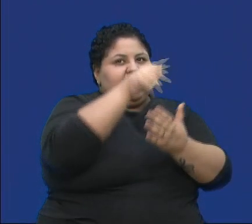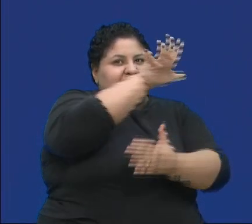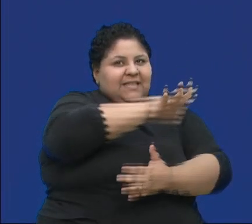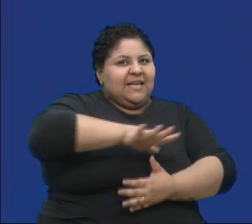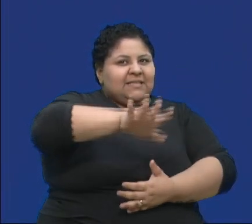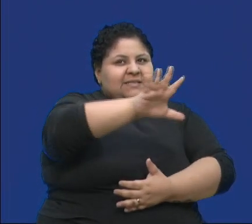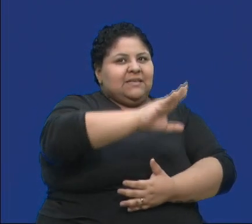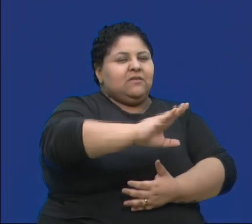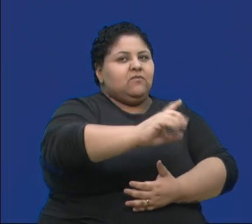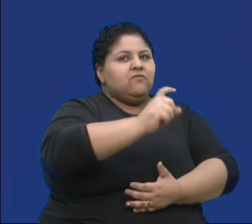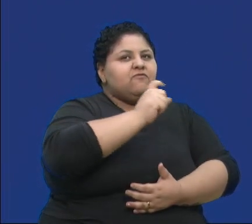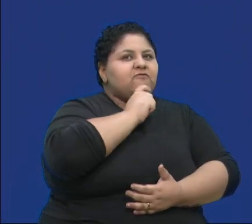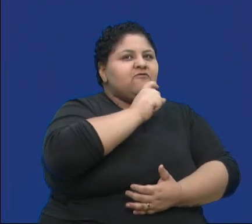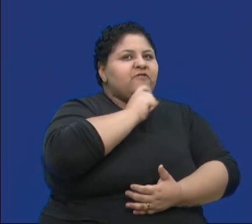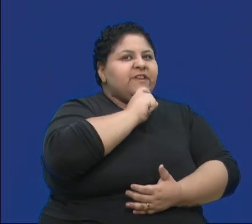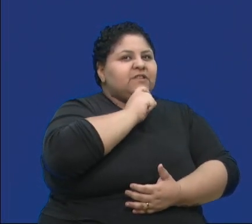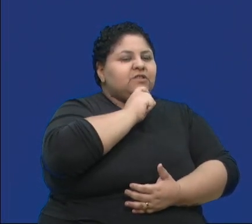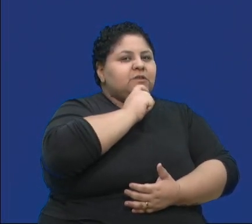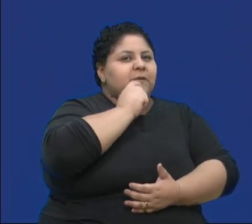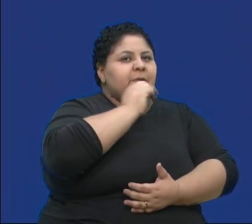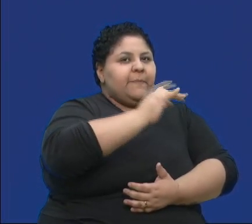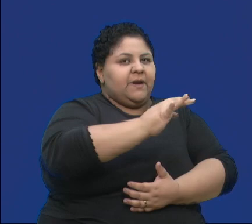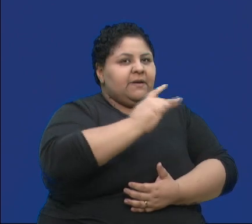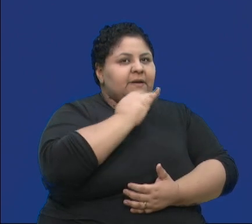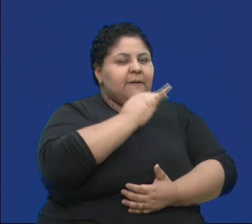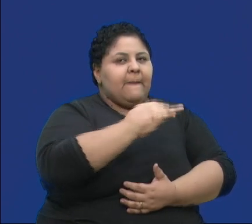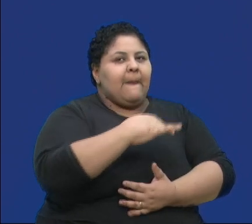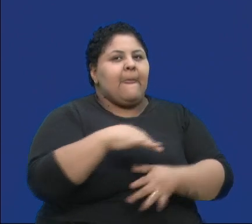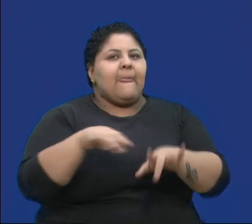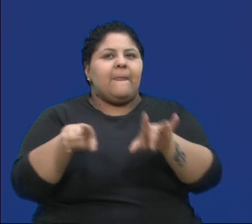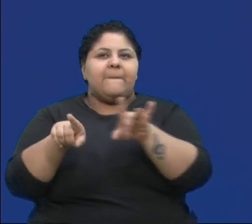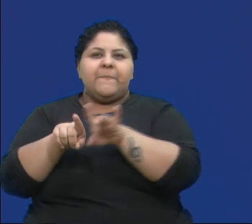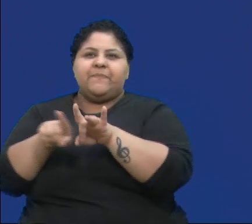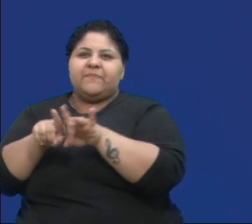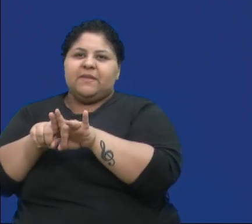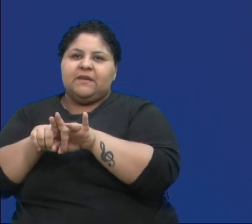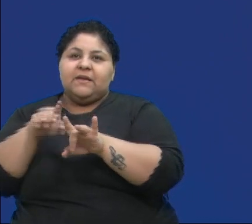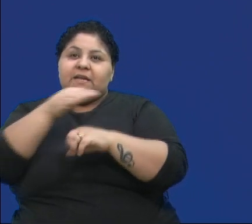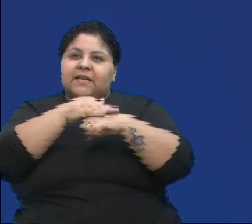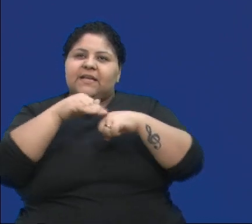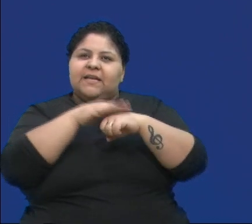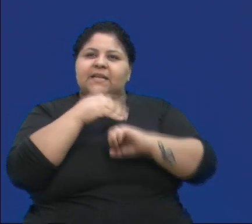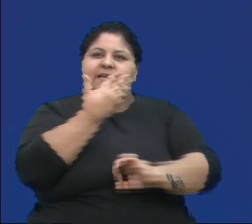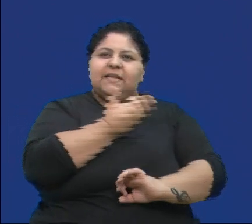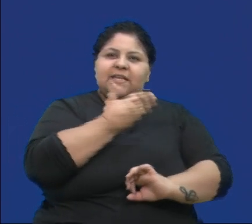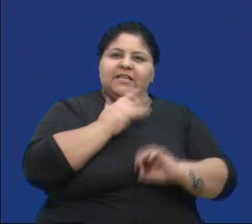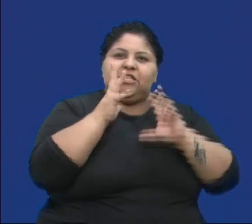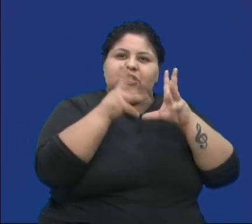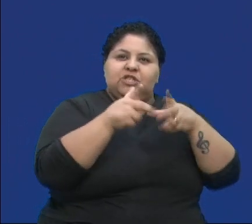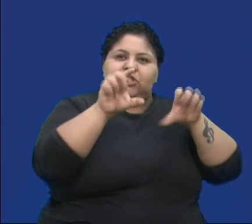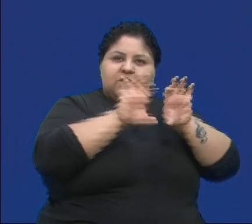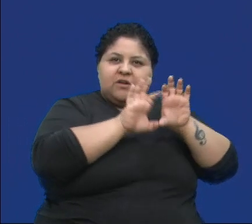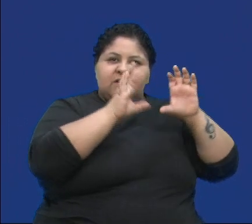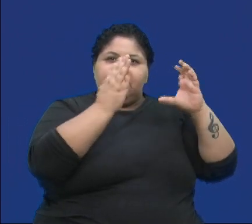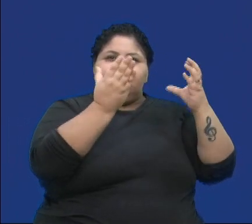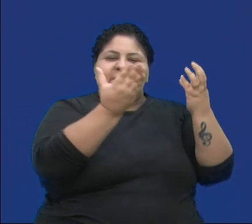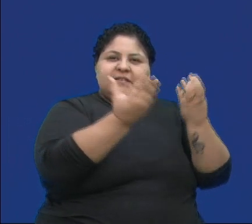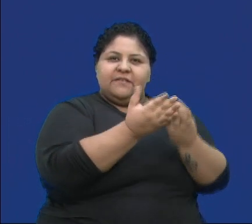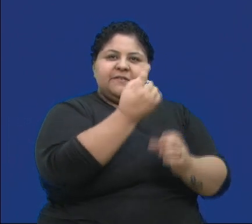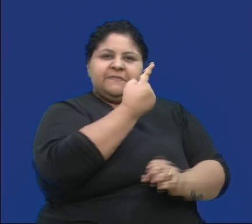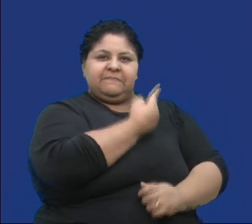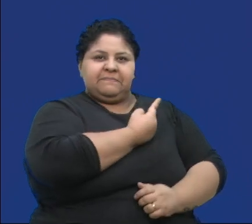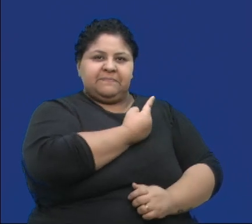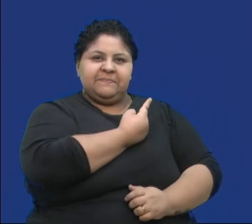nossa amiga lá do Cinquentenário 2, e para o querido amigo Cafu e toda a sua comunidade ali, né,